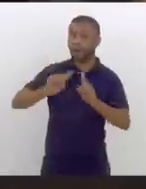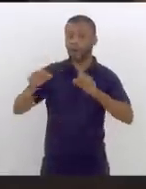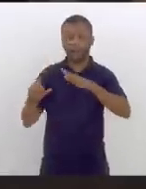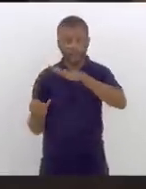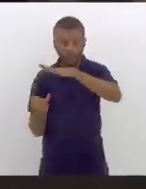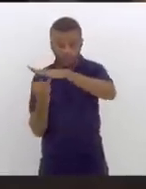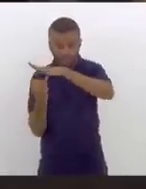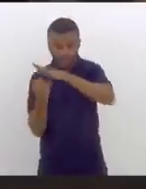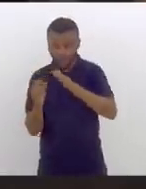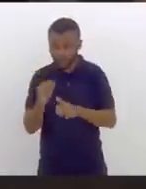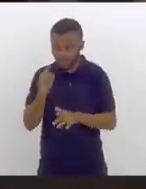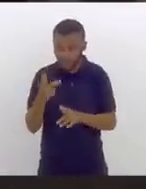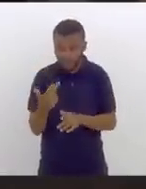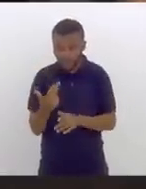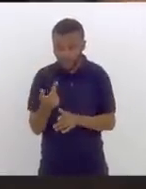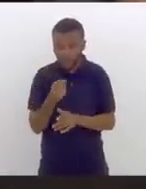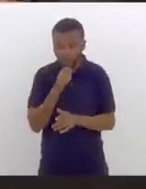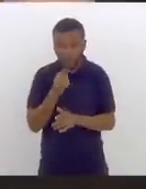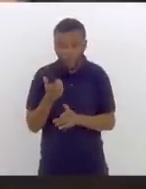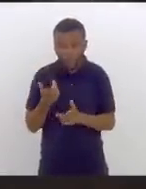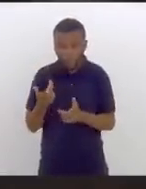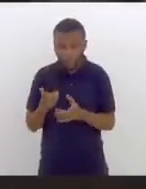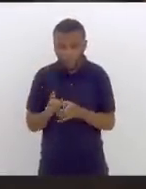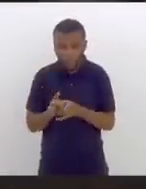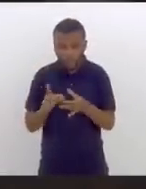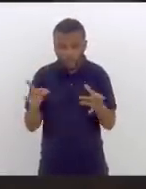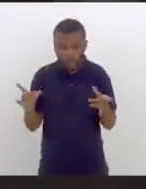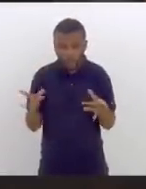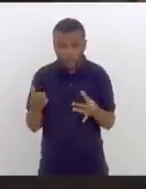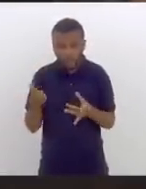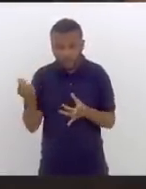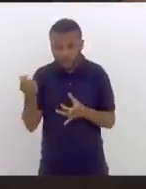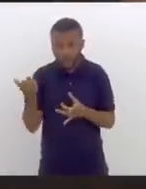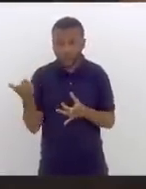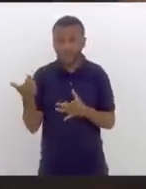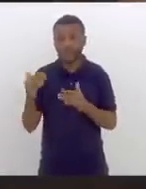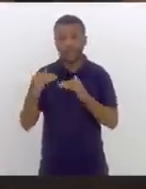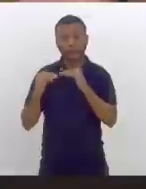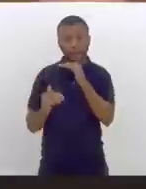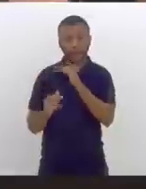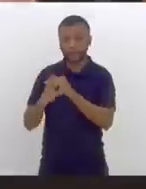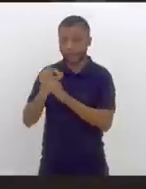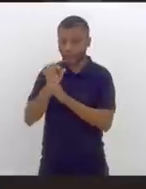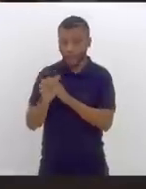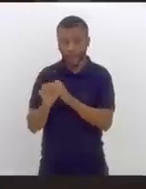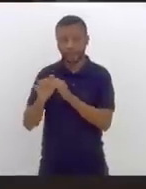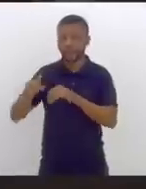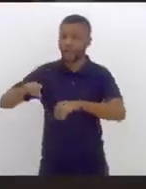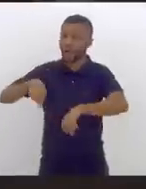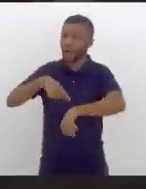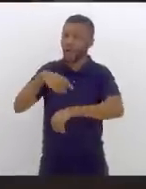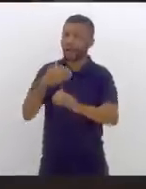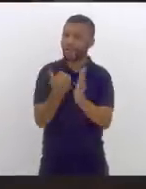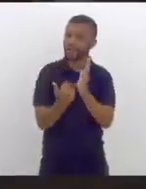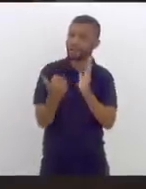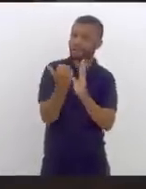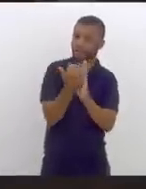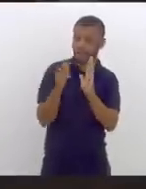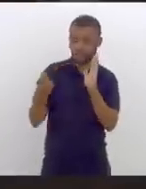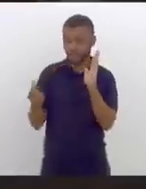Será que ela não percebeu que esse valor ele está abaixo e o Rais aumentando a quantidade de horas em vez de aumentar o valor